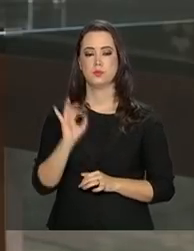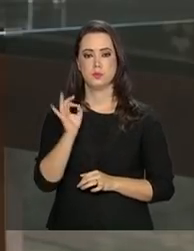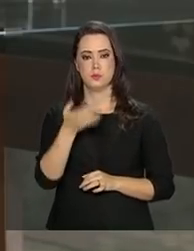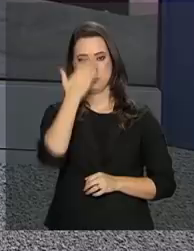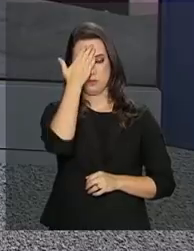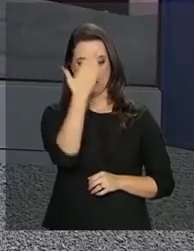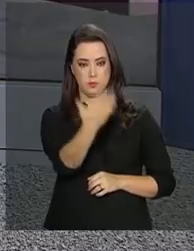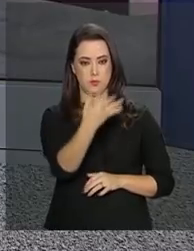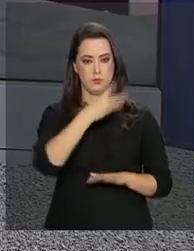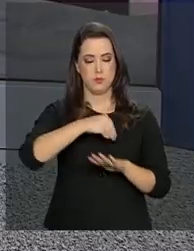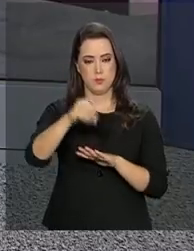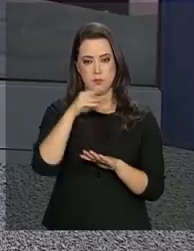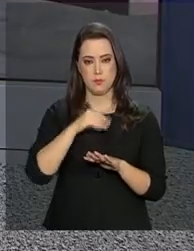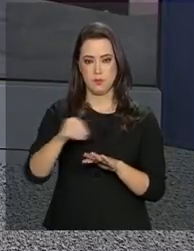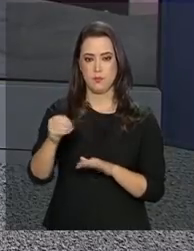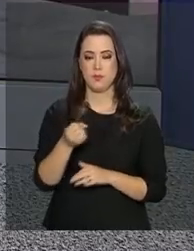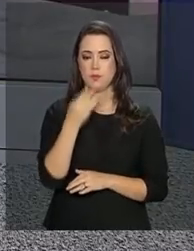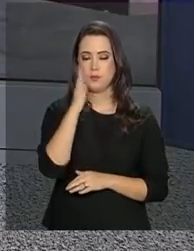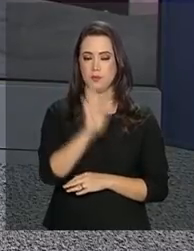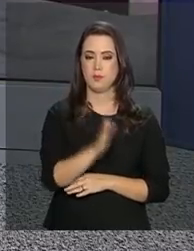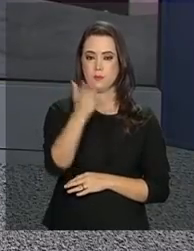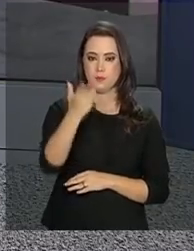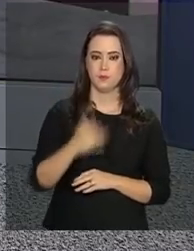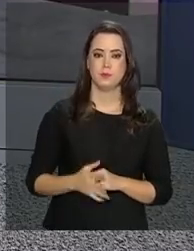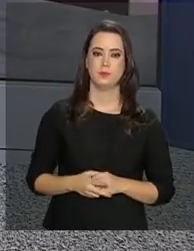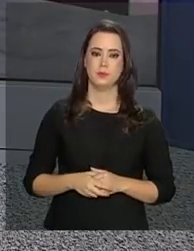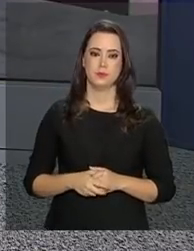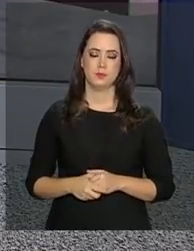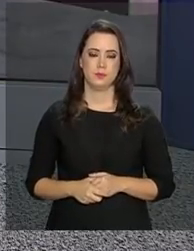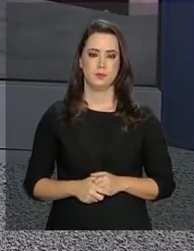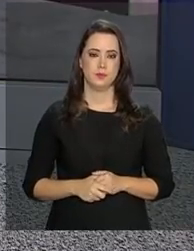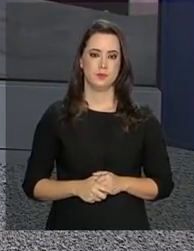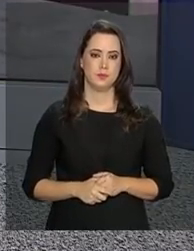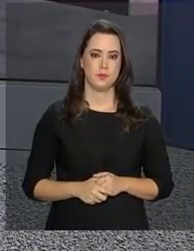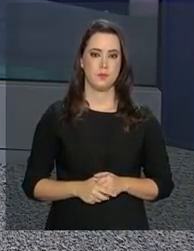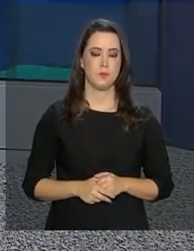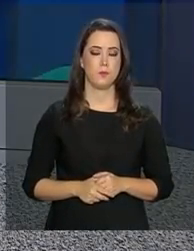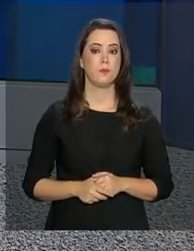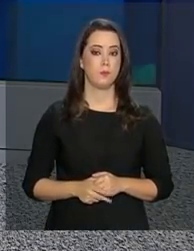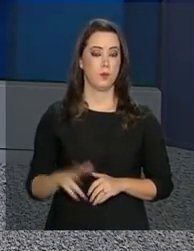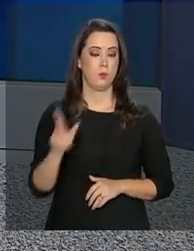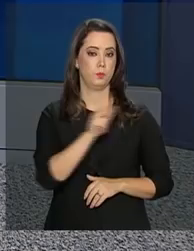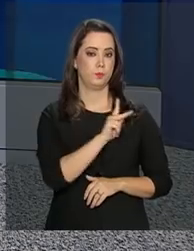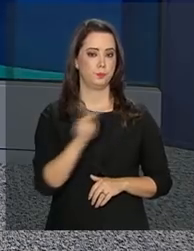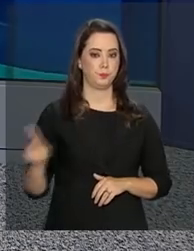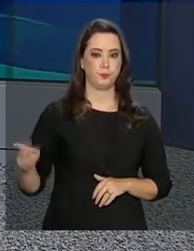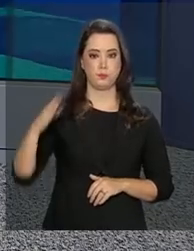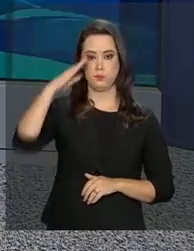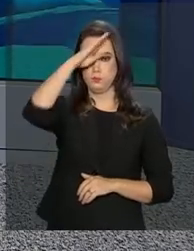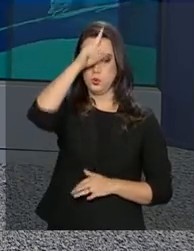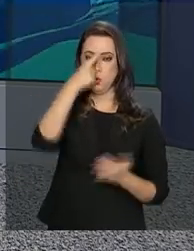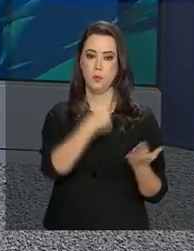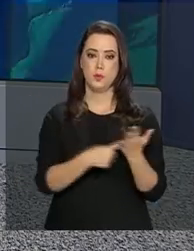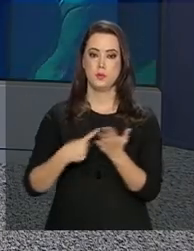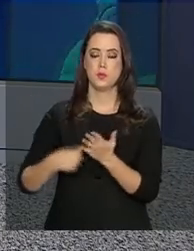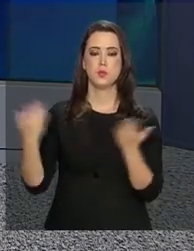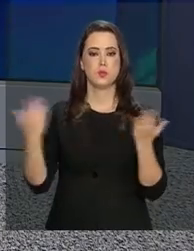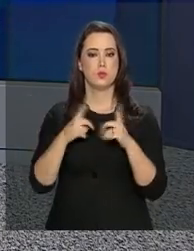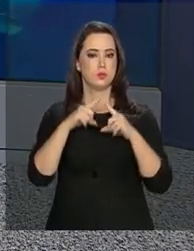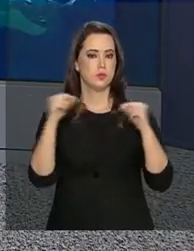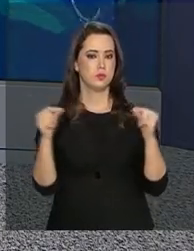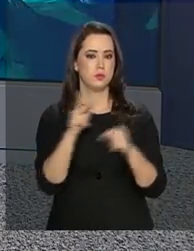márcia obrigado pelas informações boa tarde pra você o presidente eleito jair bolsonaro cumpre agenda hoje em brasília